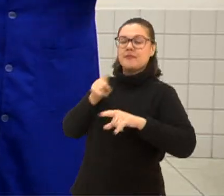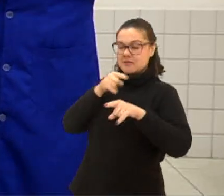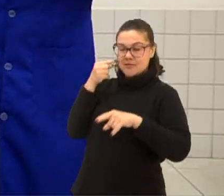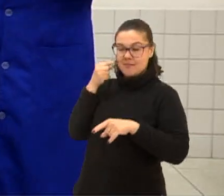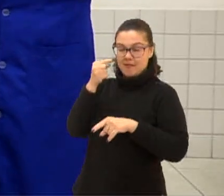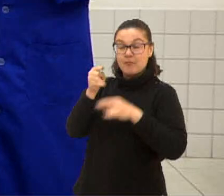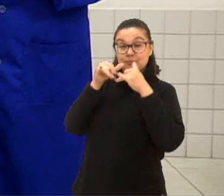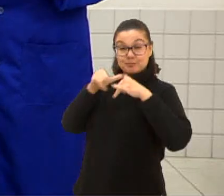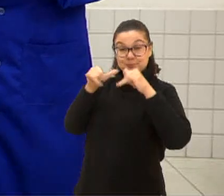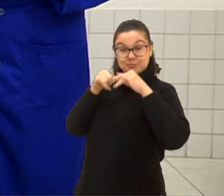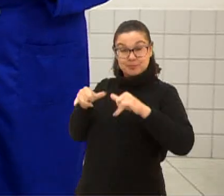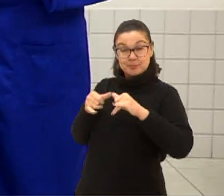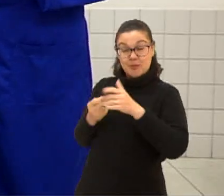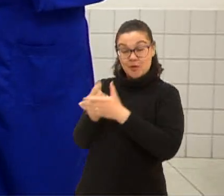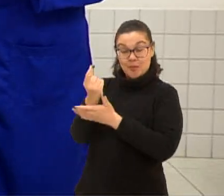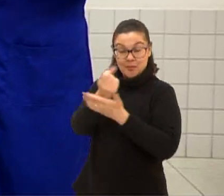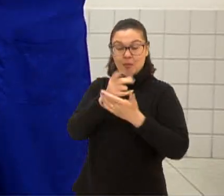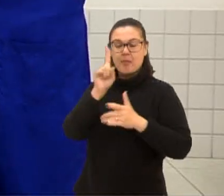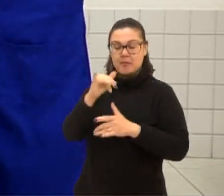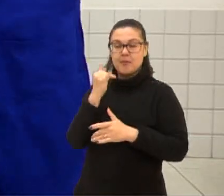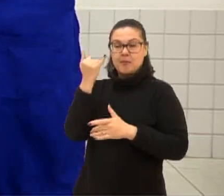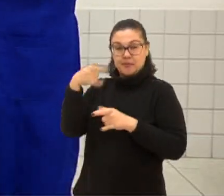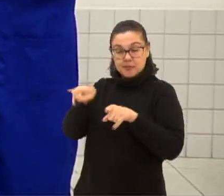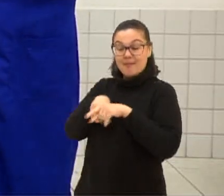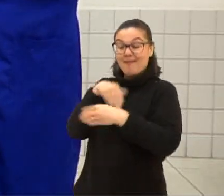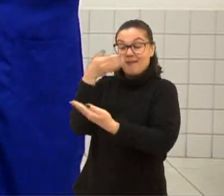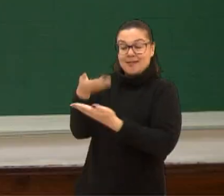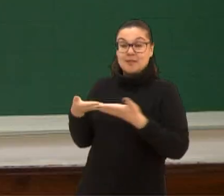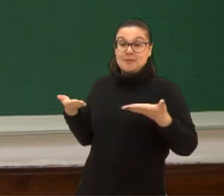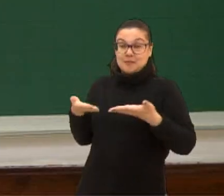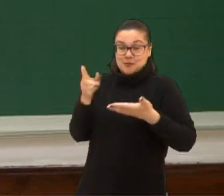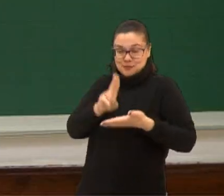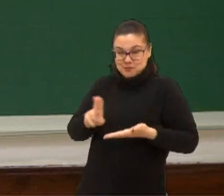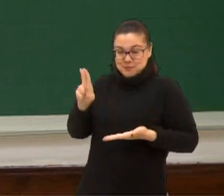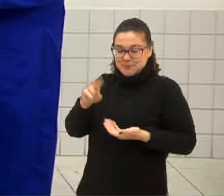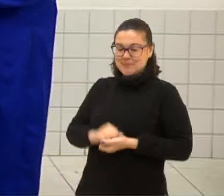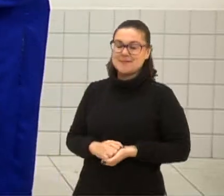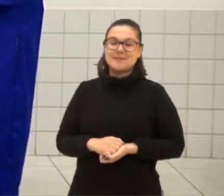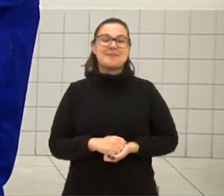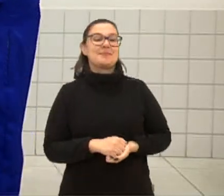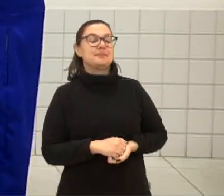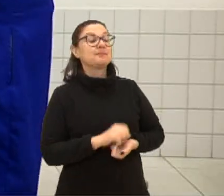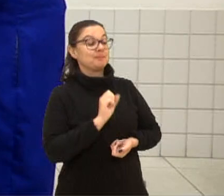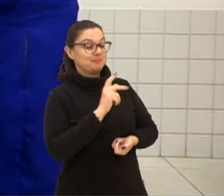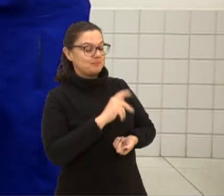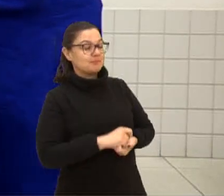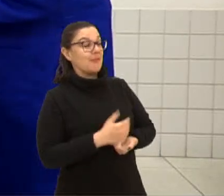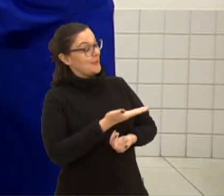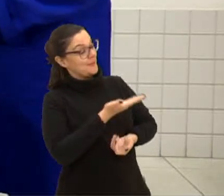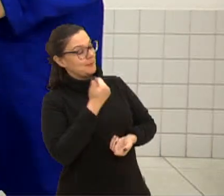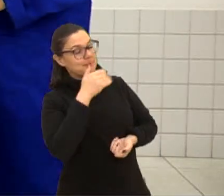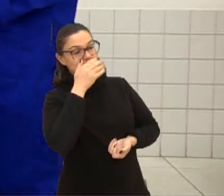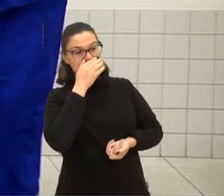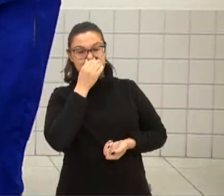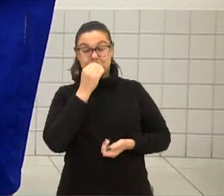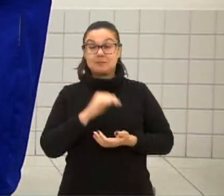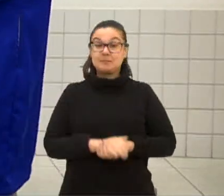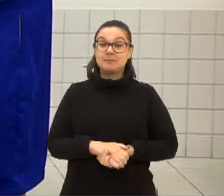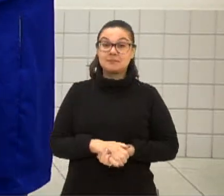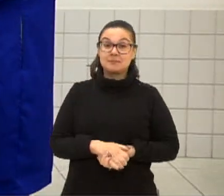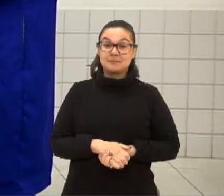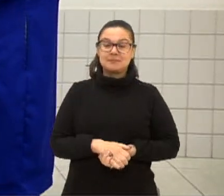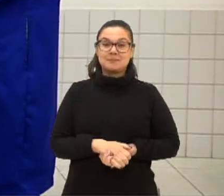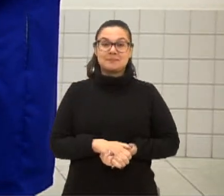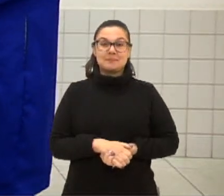As propagandas também foram muito importantes, né? E continuam sendo usadas até hoje. Ok, vamos lá. Então,